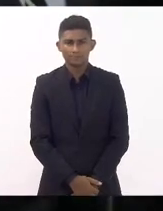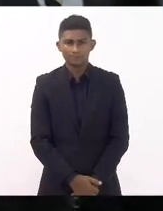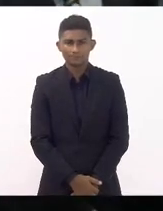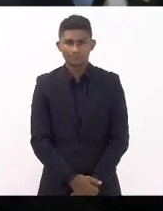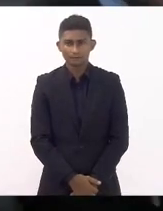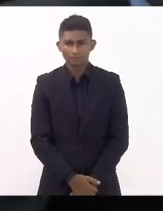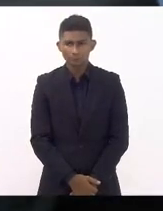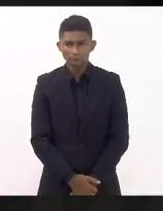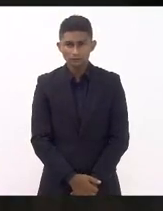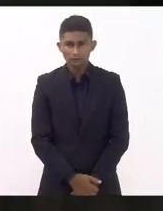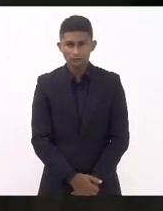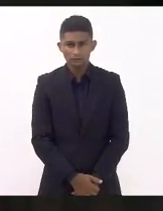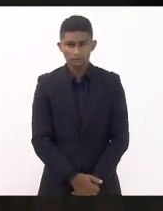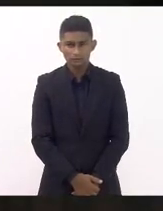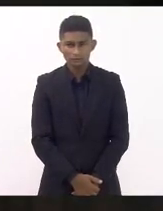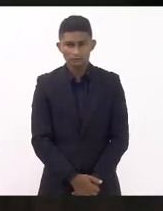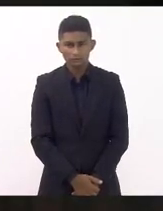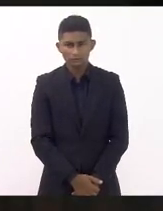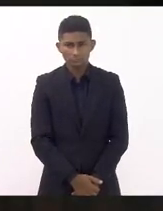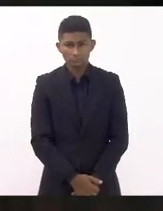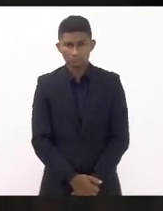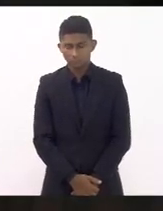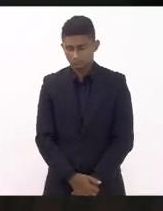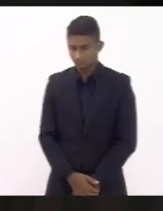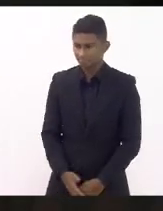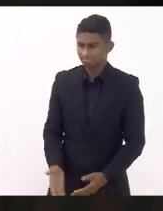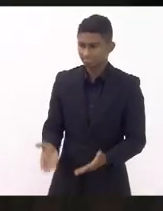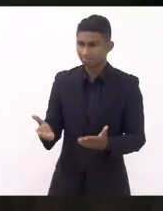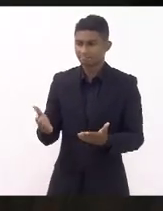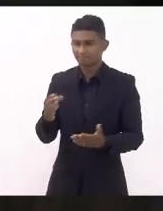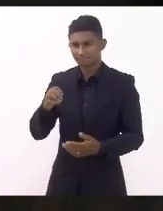Bem, eu fiz, deputada Marta,